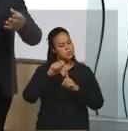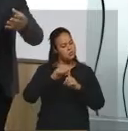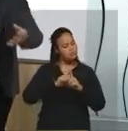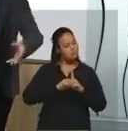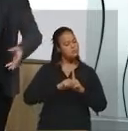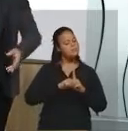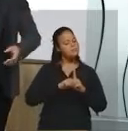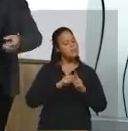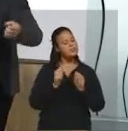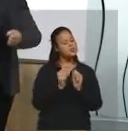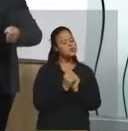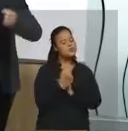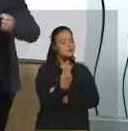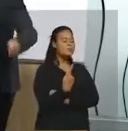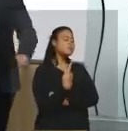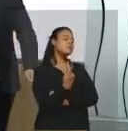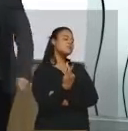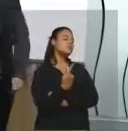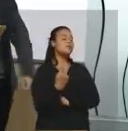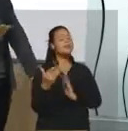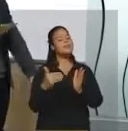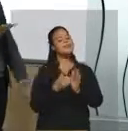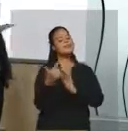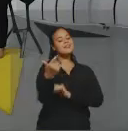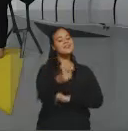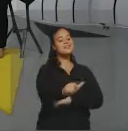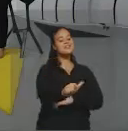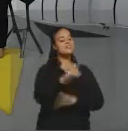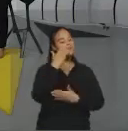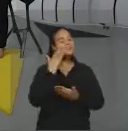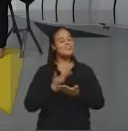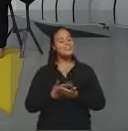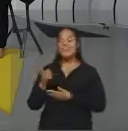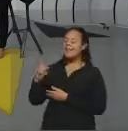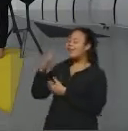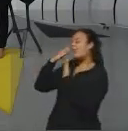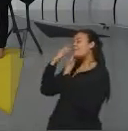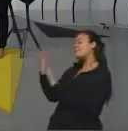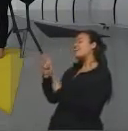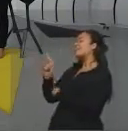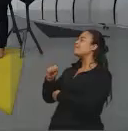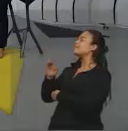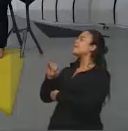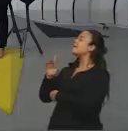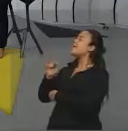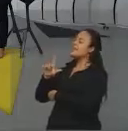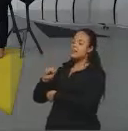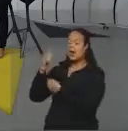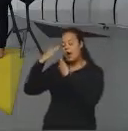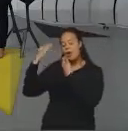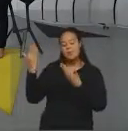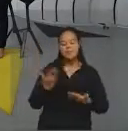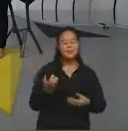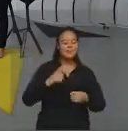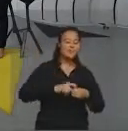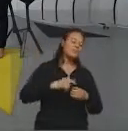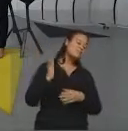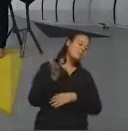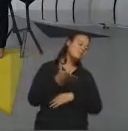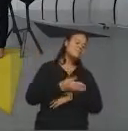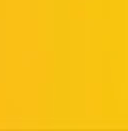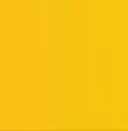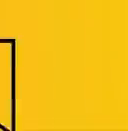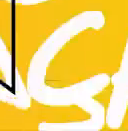tivemos juntos e até a próxima aula. É ou não é, Gabriela? Muito obrigado pela sua presença também. Obrigada, pessoal.